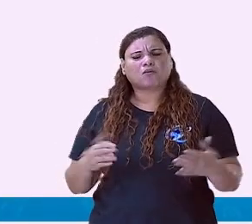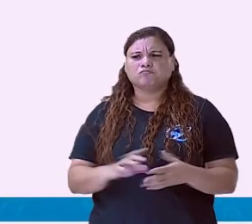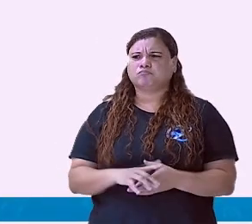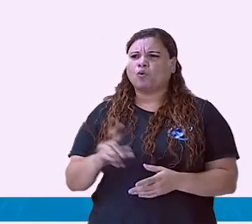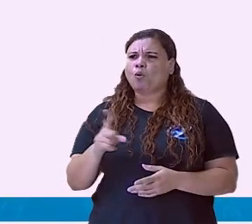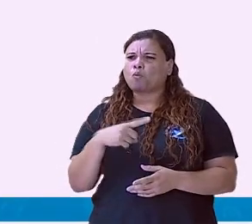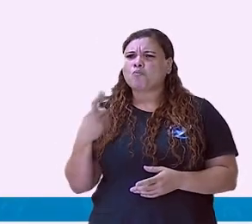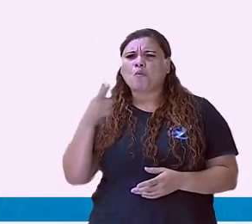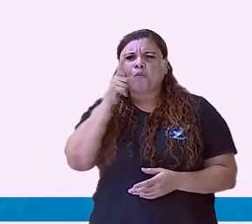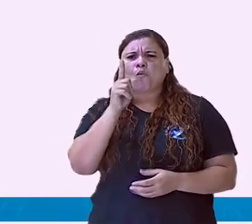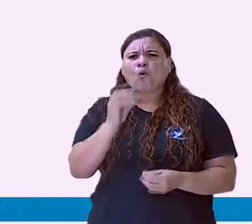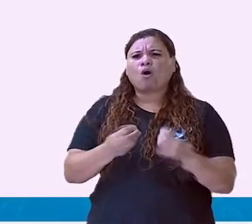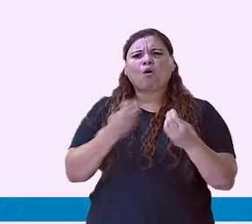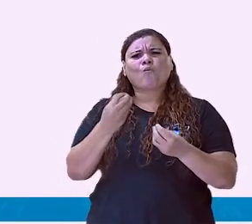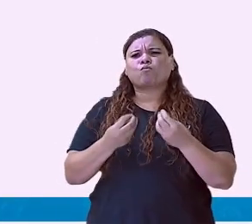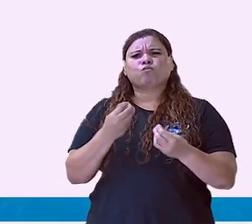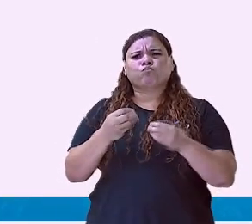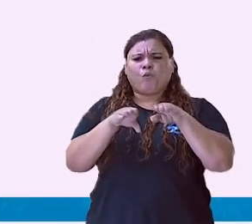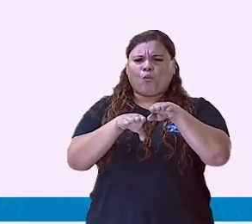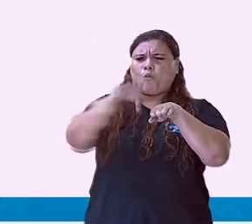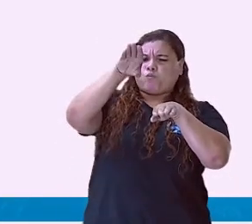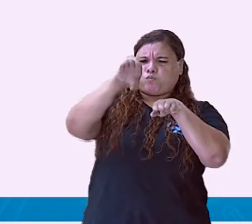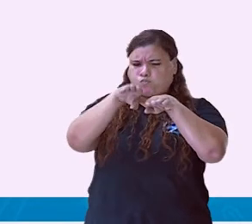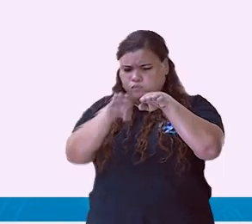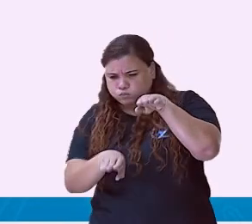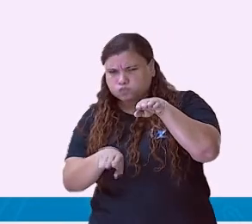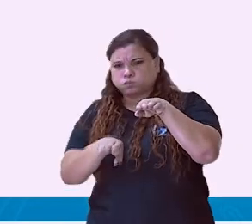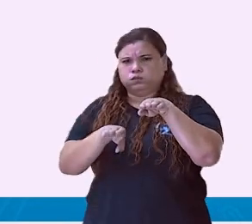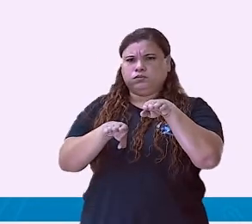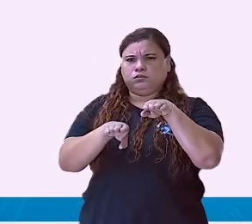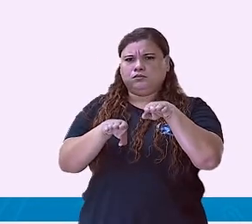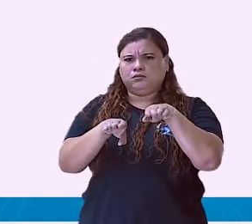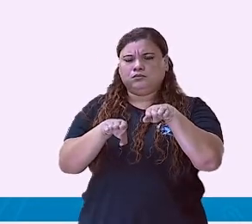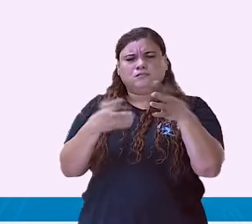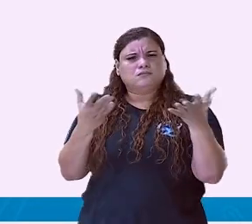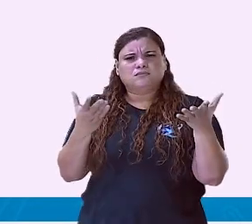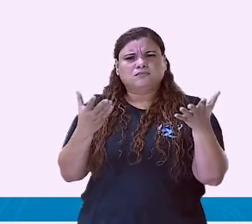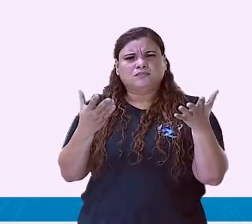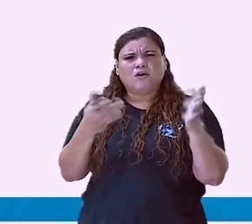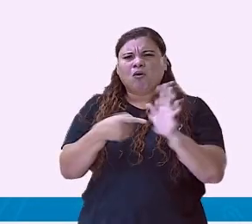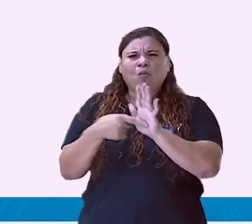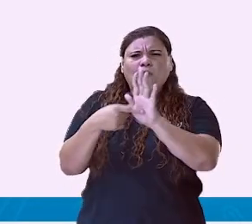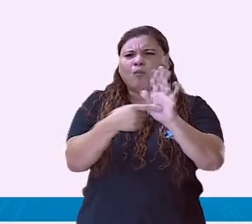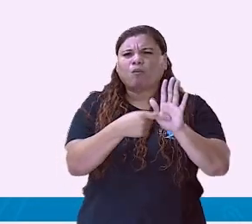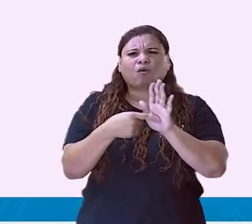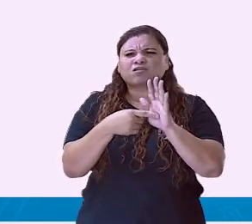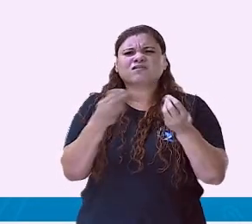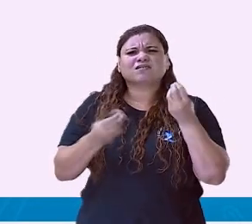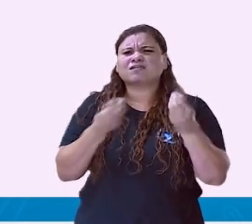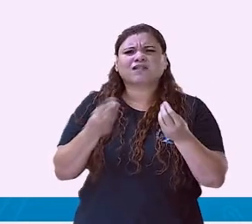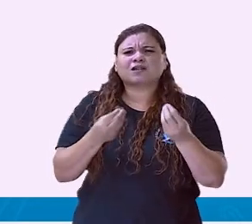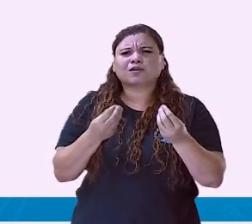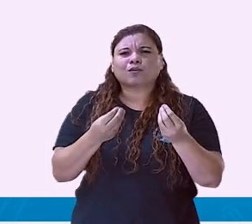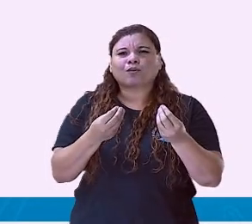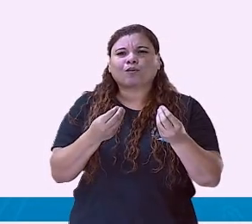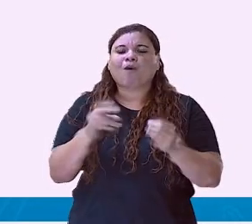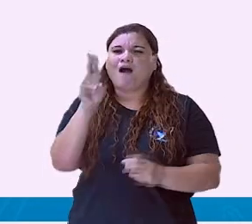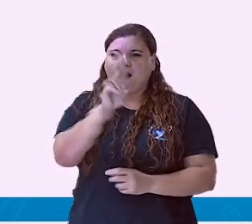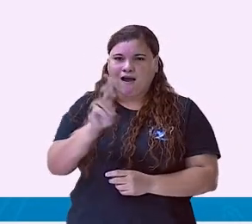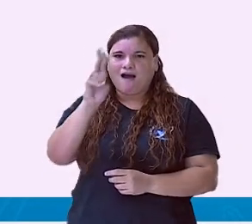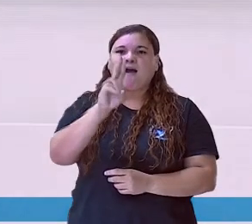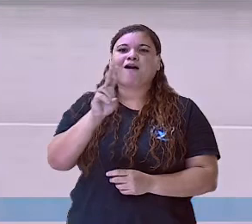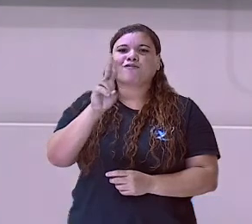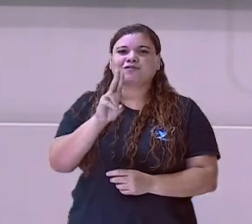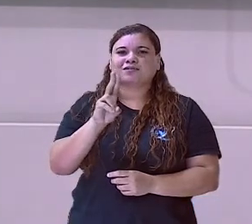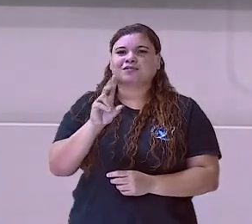concentração de renda de um determinado país ou grupo, utilizamos um índice conhecido como Gini. Eu